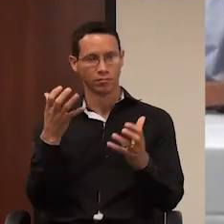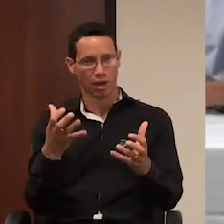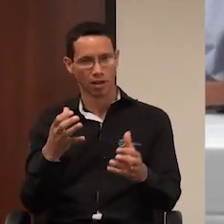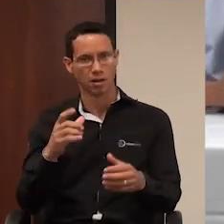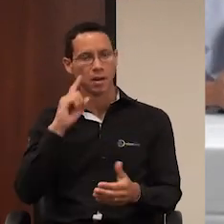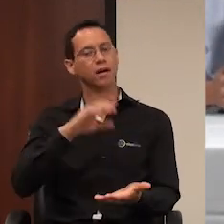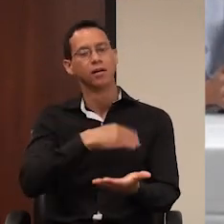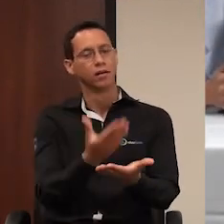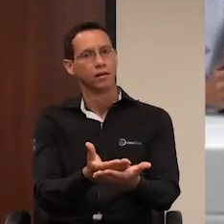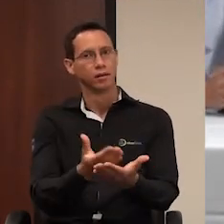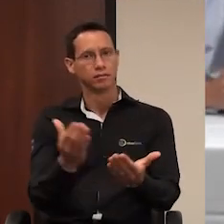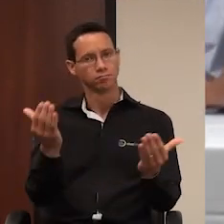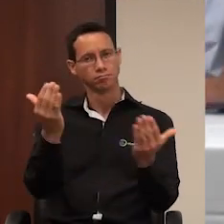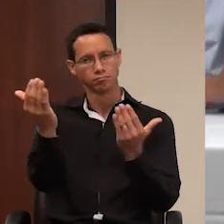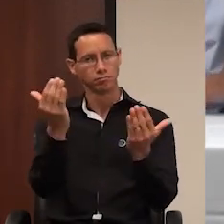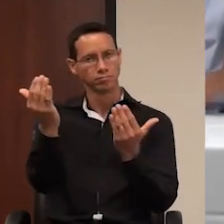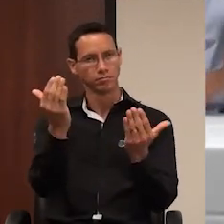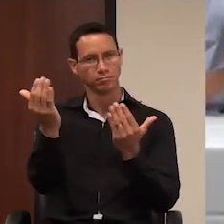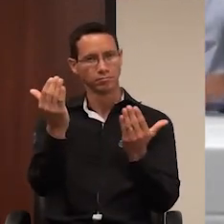de ser uma decepção.